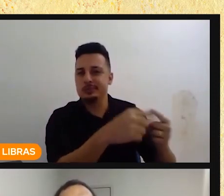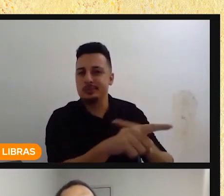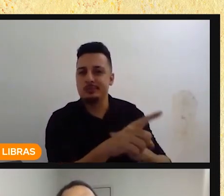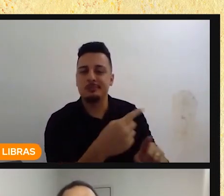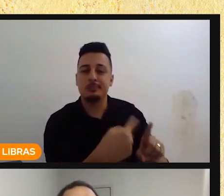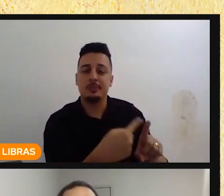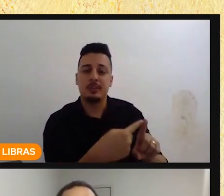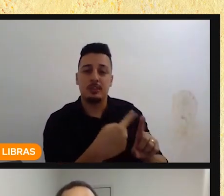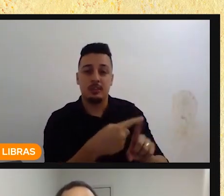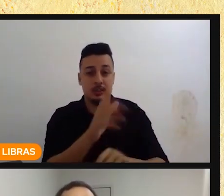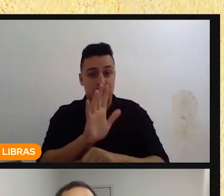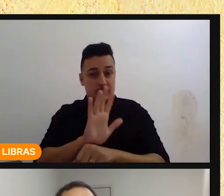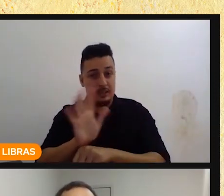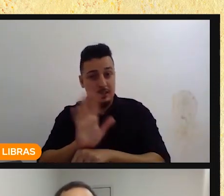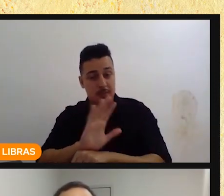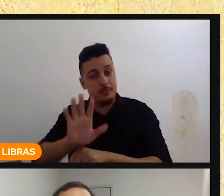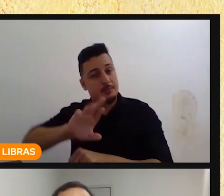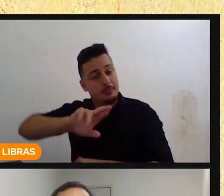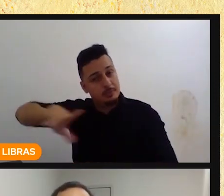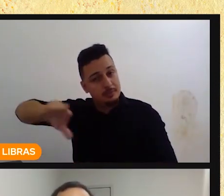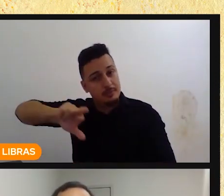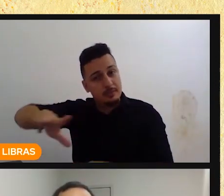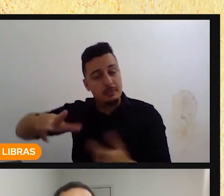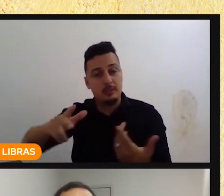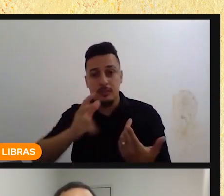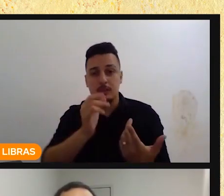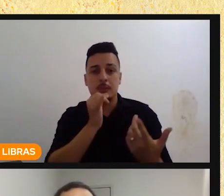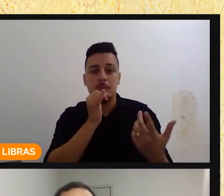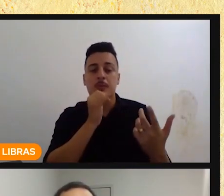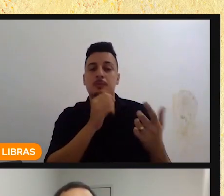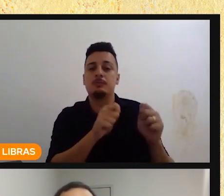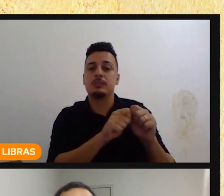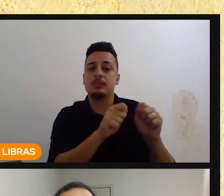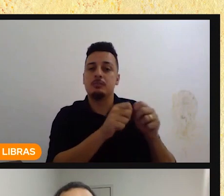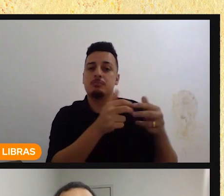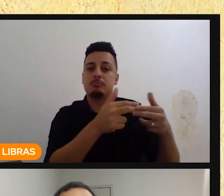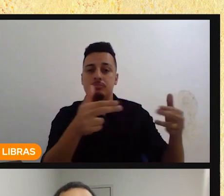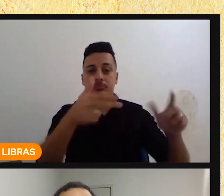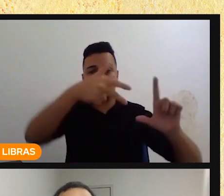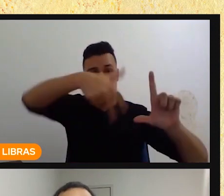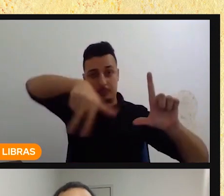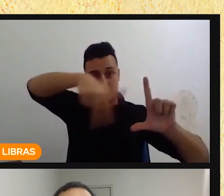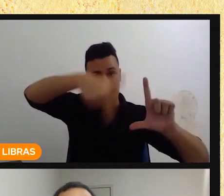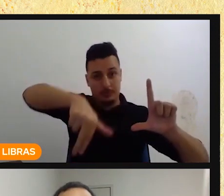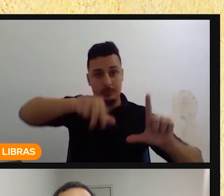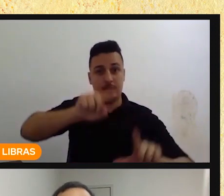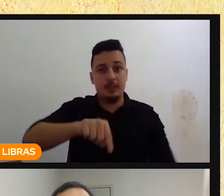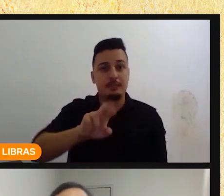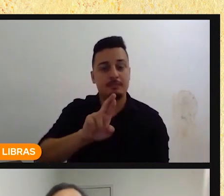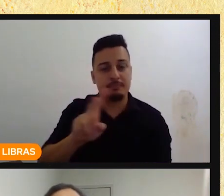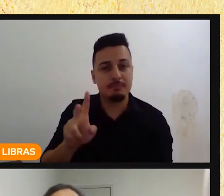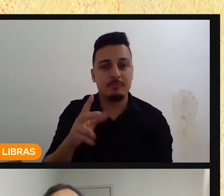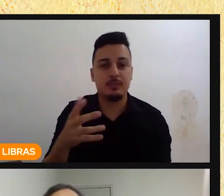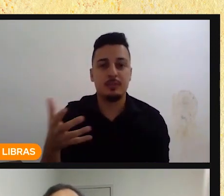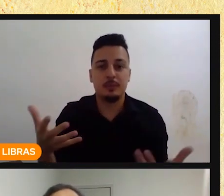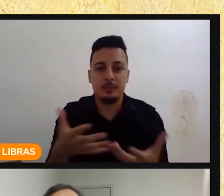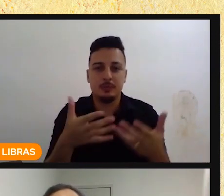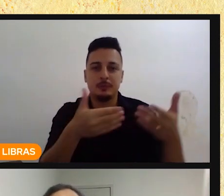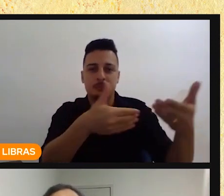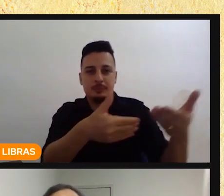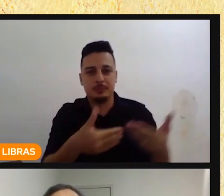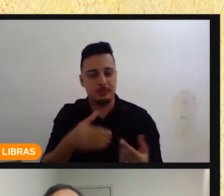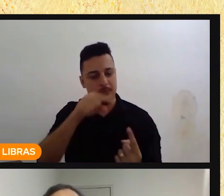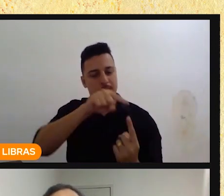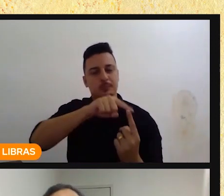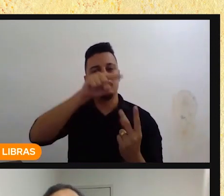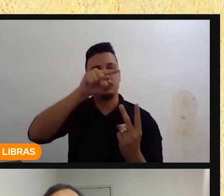cinema, dentro especificamente da produção de animação. Então, nós resolvemos convidar dois produtores